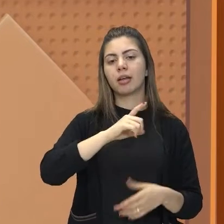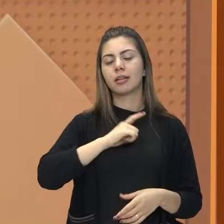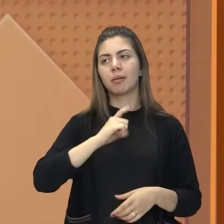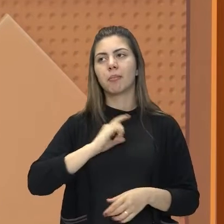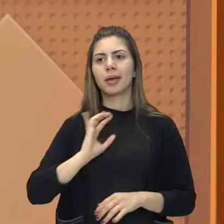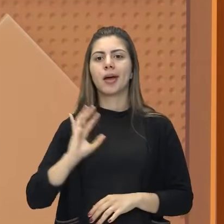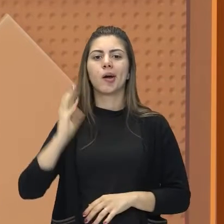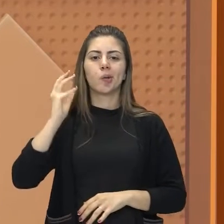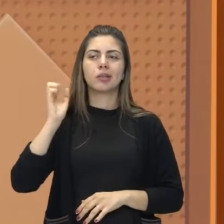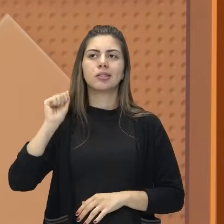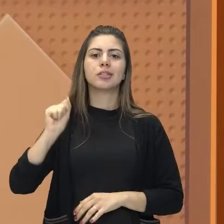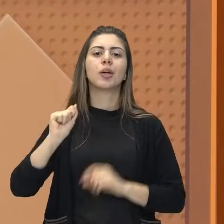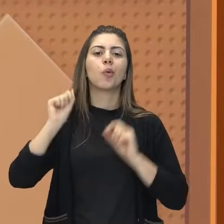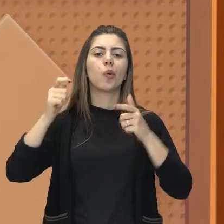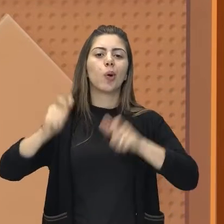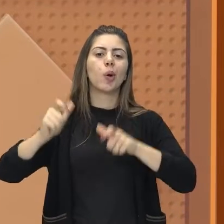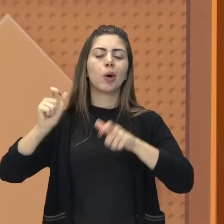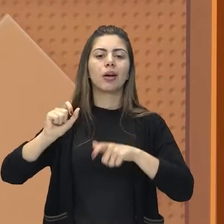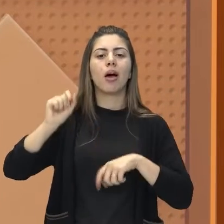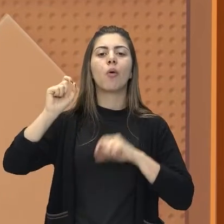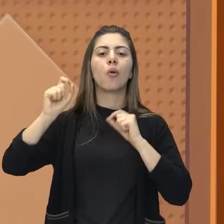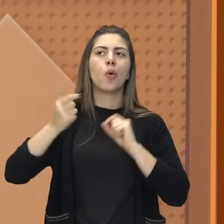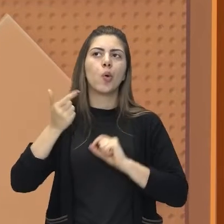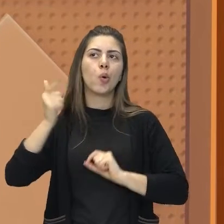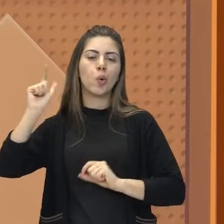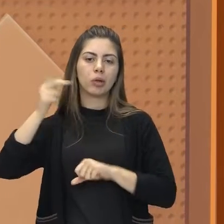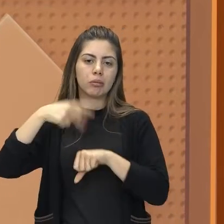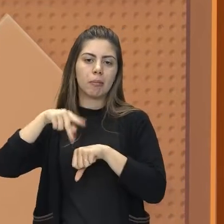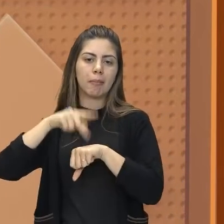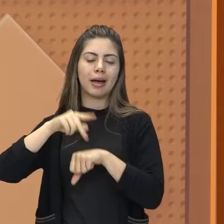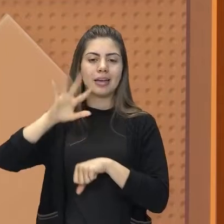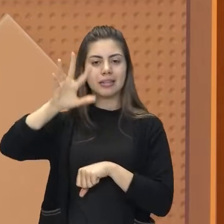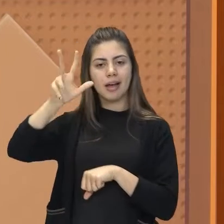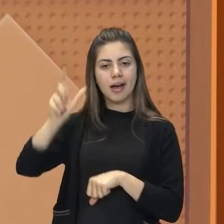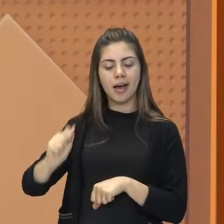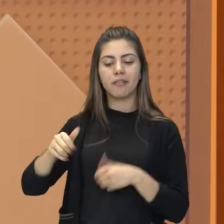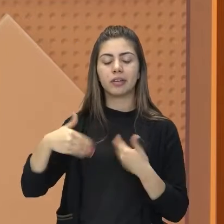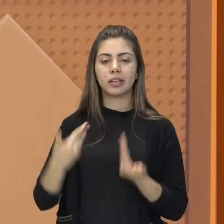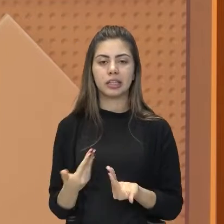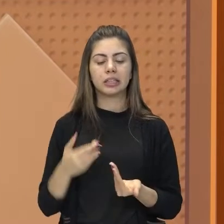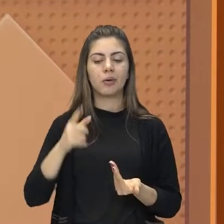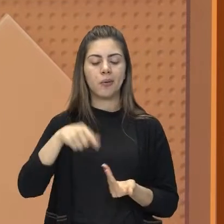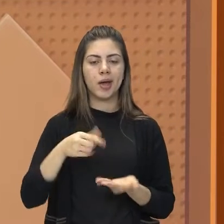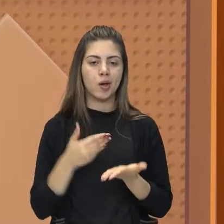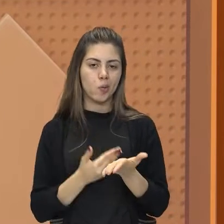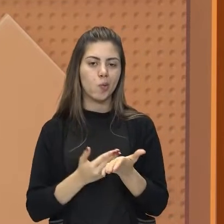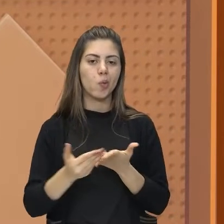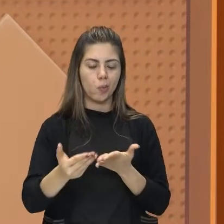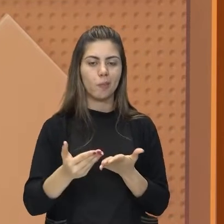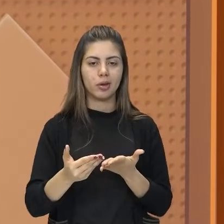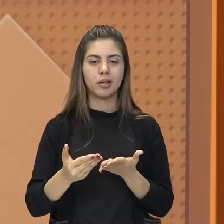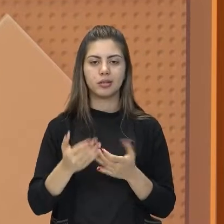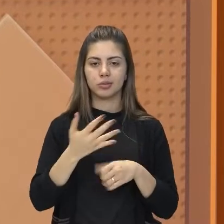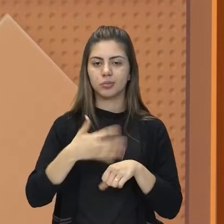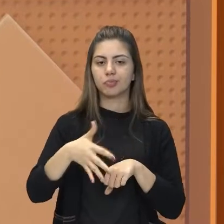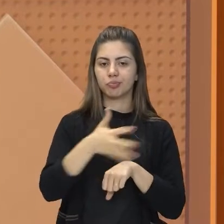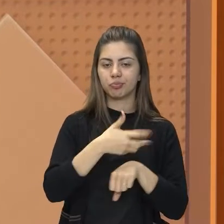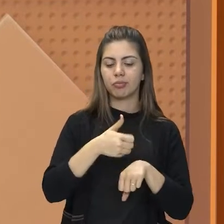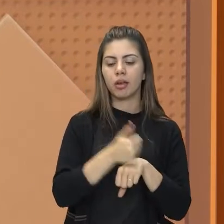na África. Então, esse processo é o pontapé inicial para aquela miscigenação que a gente vem falando. Então, qual